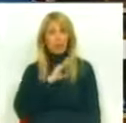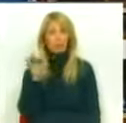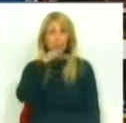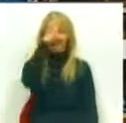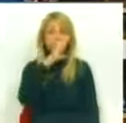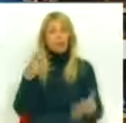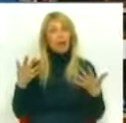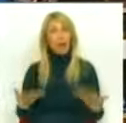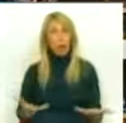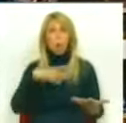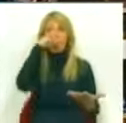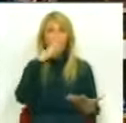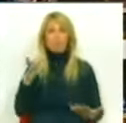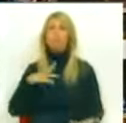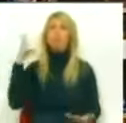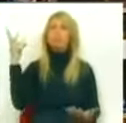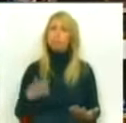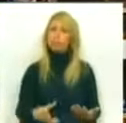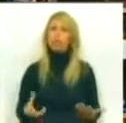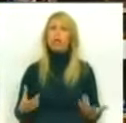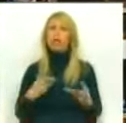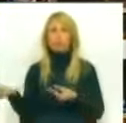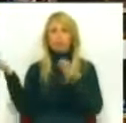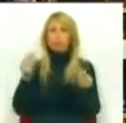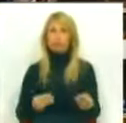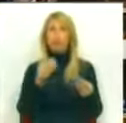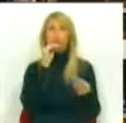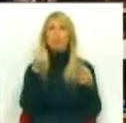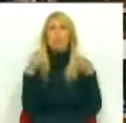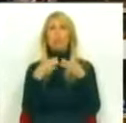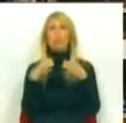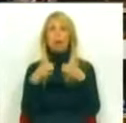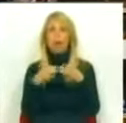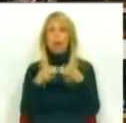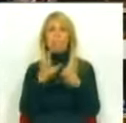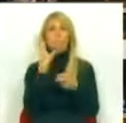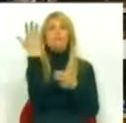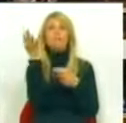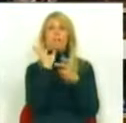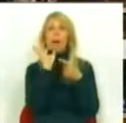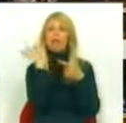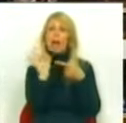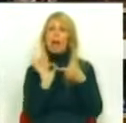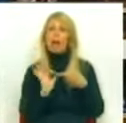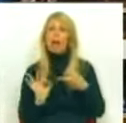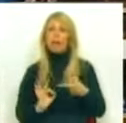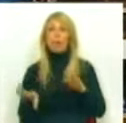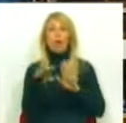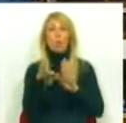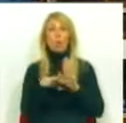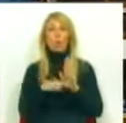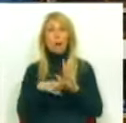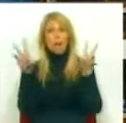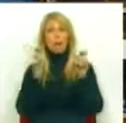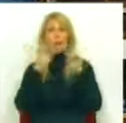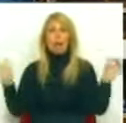ocasião o Governo português apresentou em Bruxelas os principais aspectos do programa Impulso